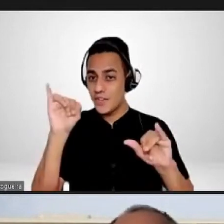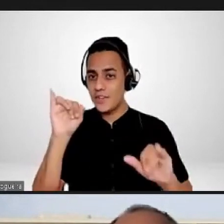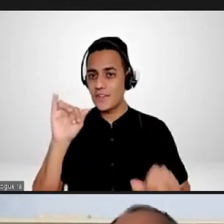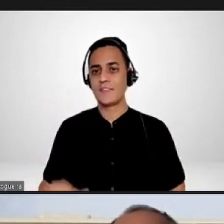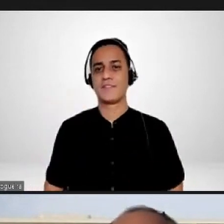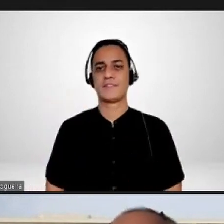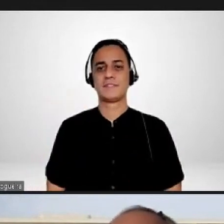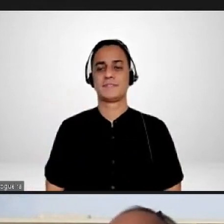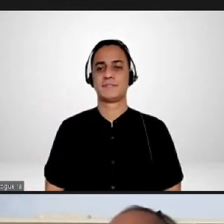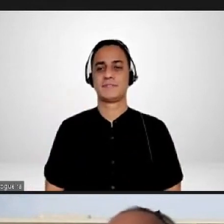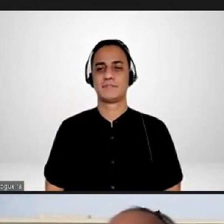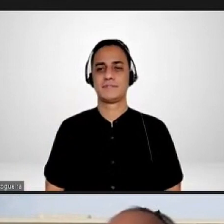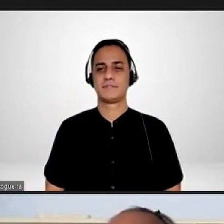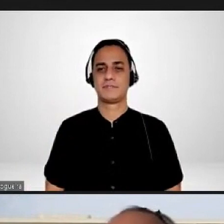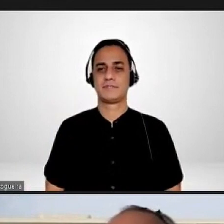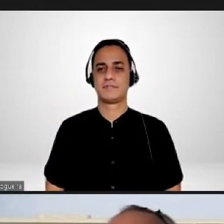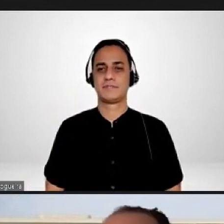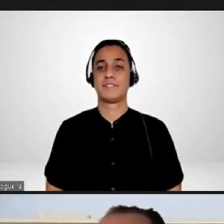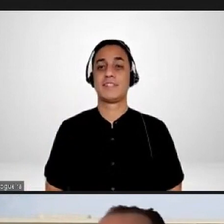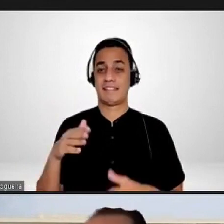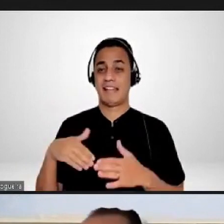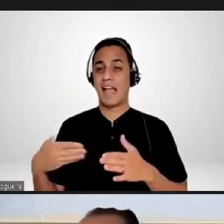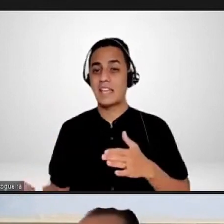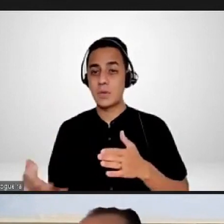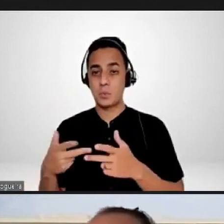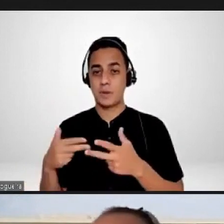É porque caiu aqui o negócio.